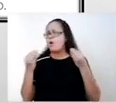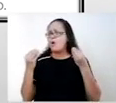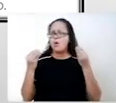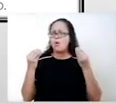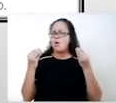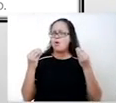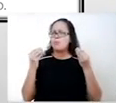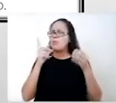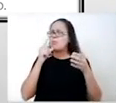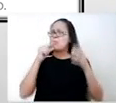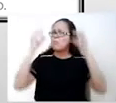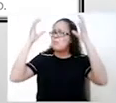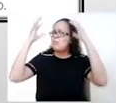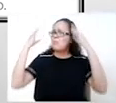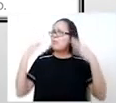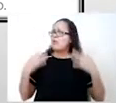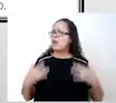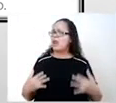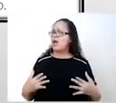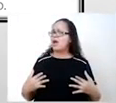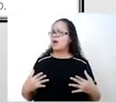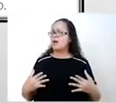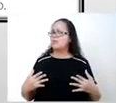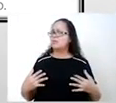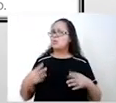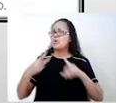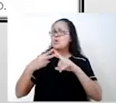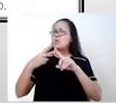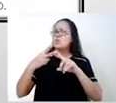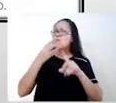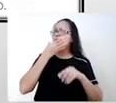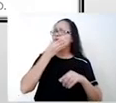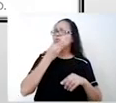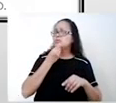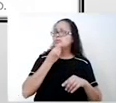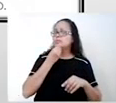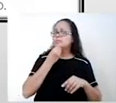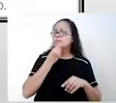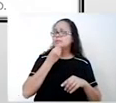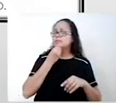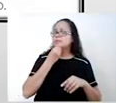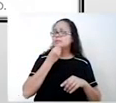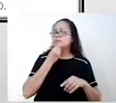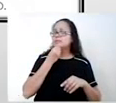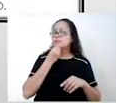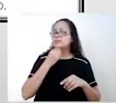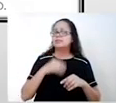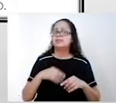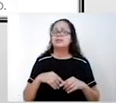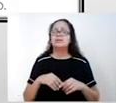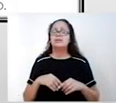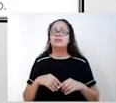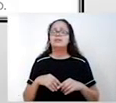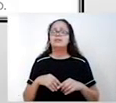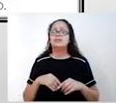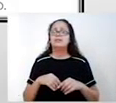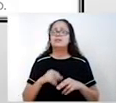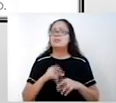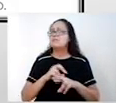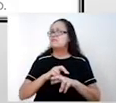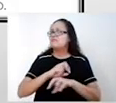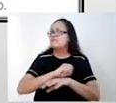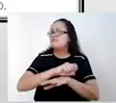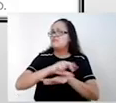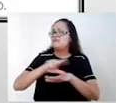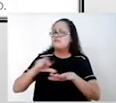do pé à cabeça. E nota que ele vai colocando dois homens andando, vai fazendo frases curtas para aumentar o suspense, né? Vai colocando vários adjetivos justamente